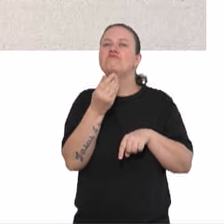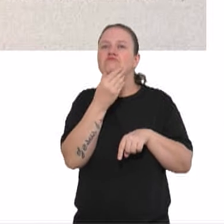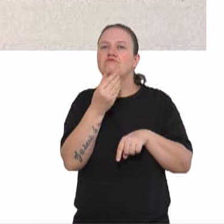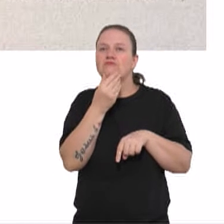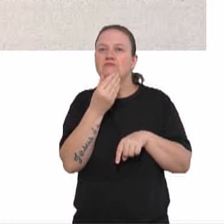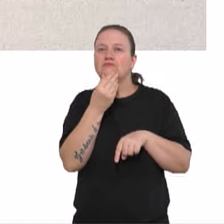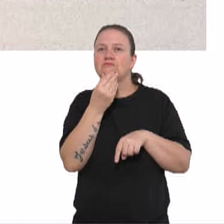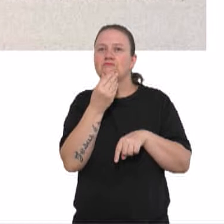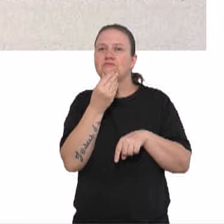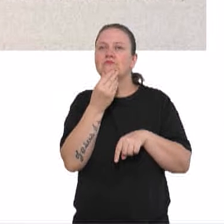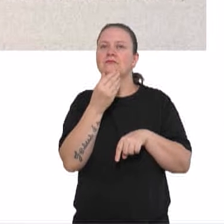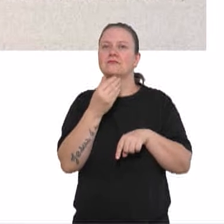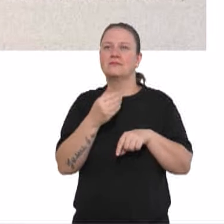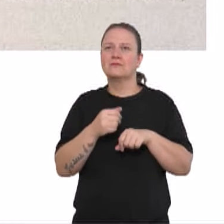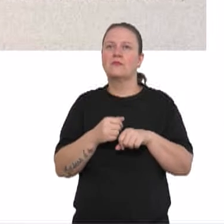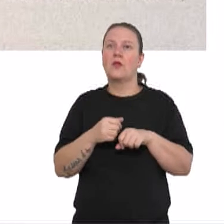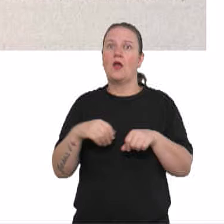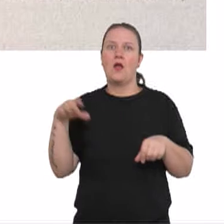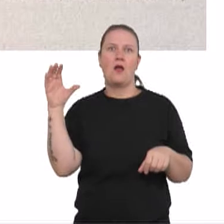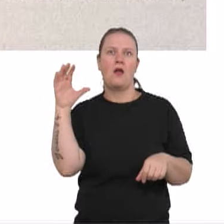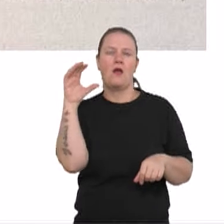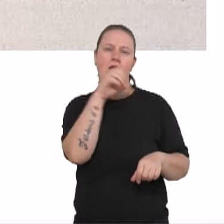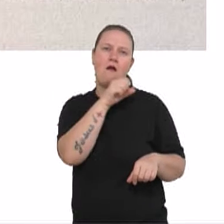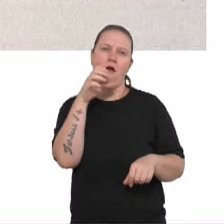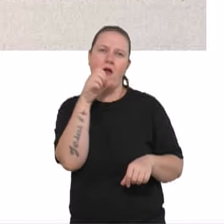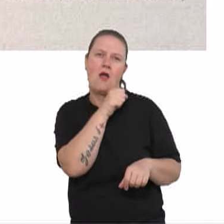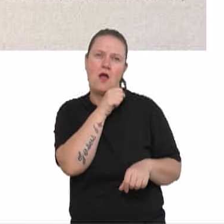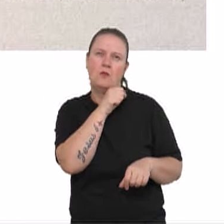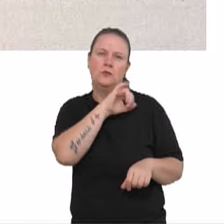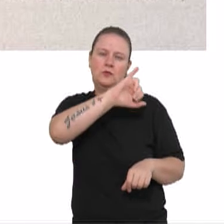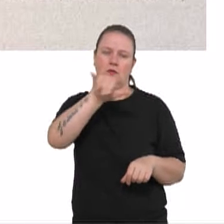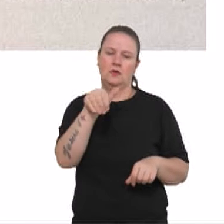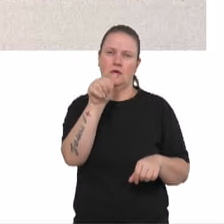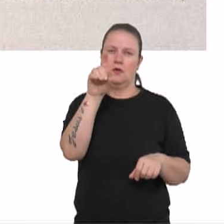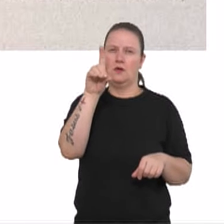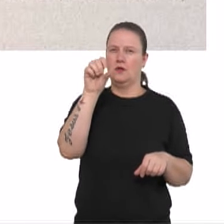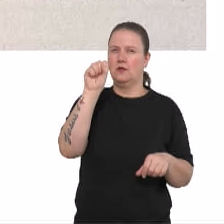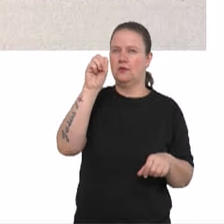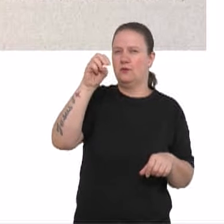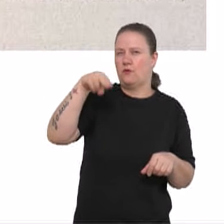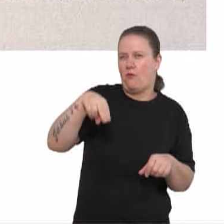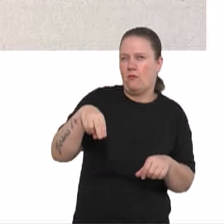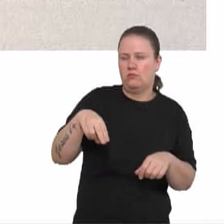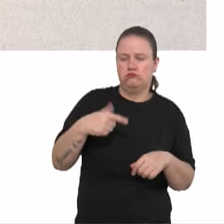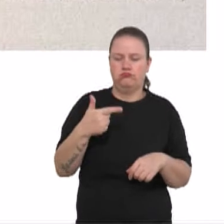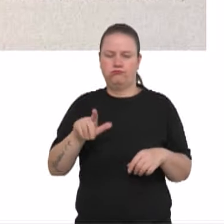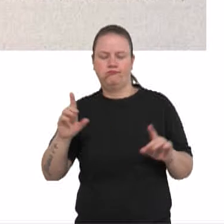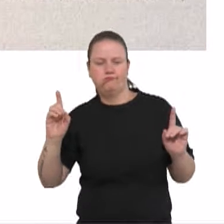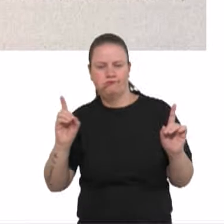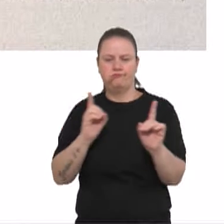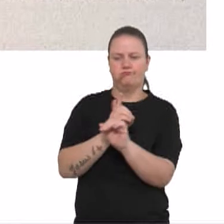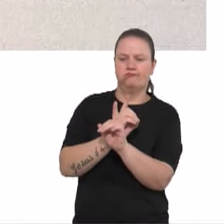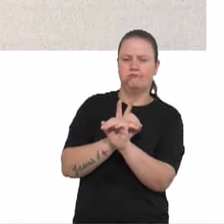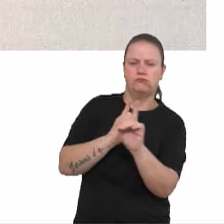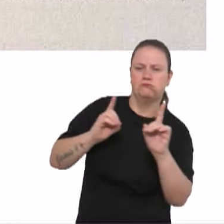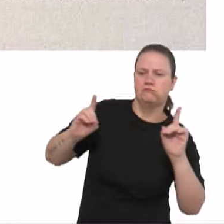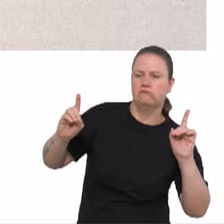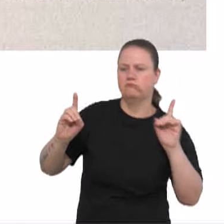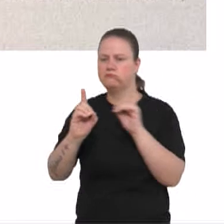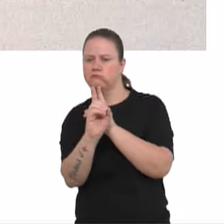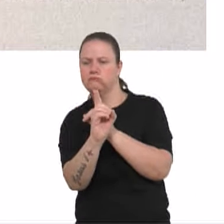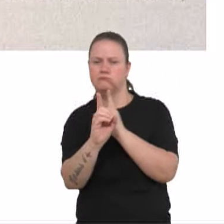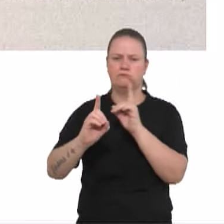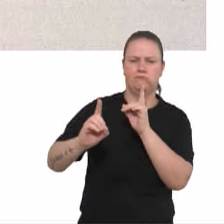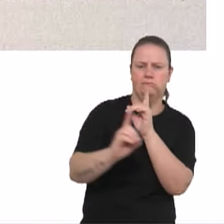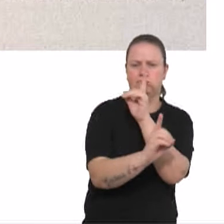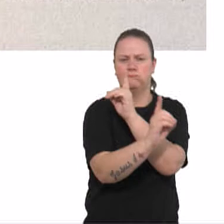do Corinthians foi rápido. Com Jadson para Maicon. Maicon fez um cruzamento. Passou por todo